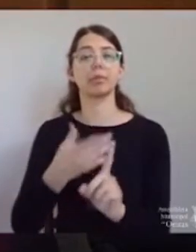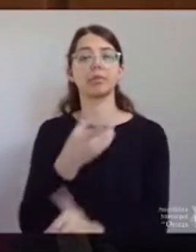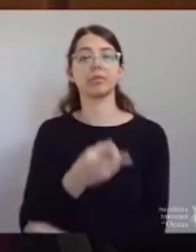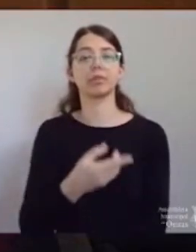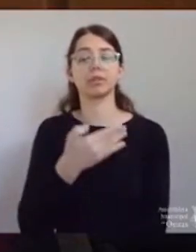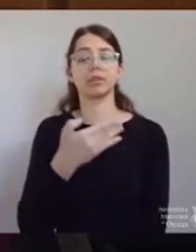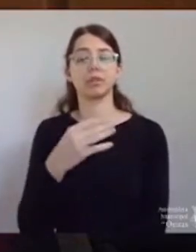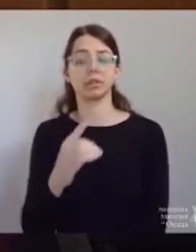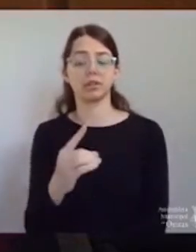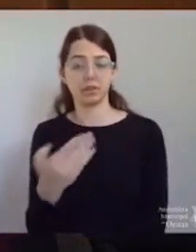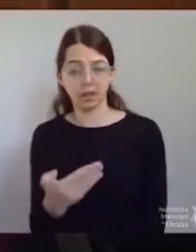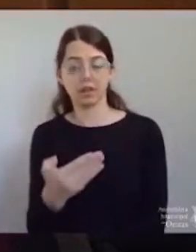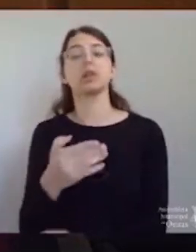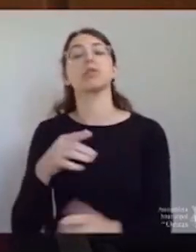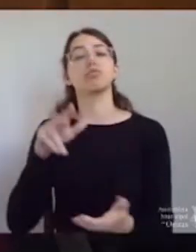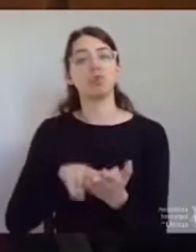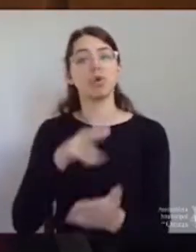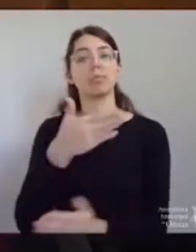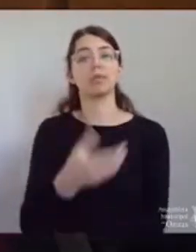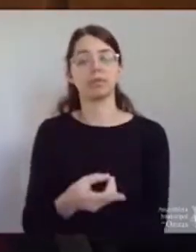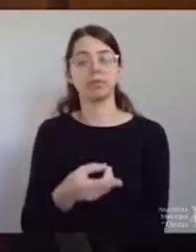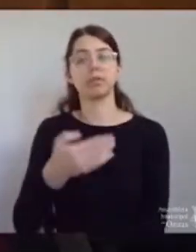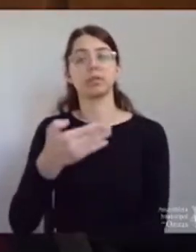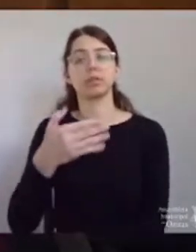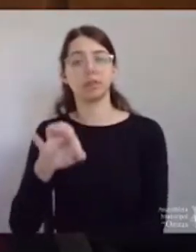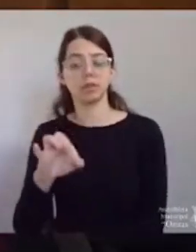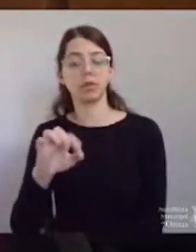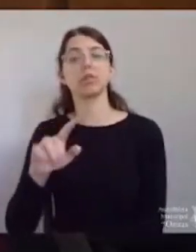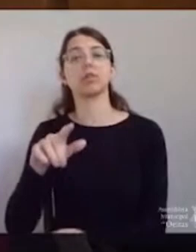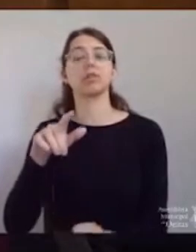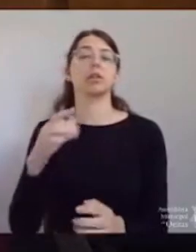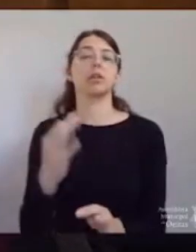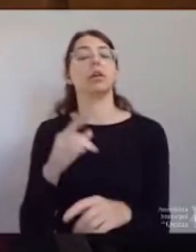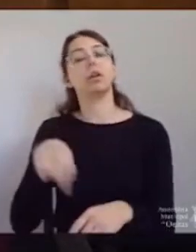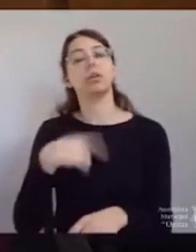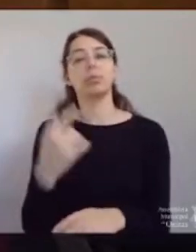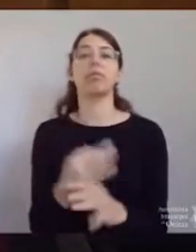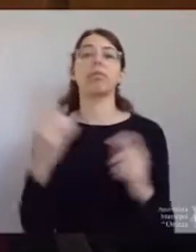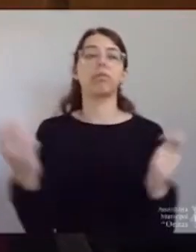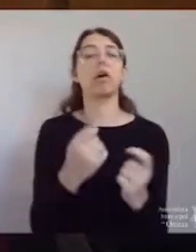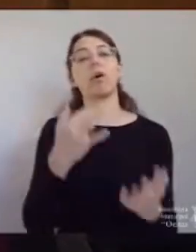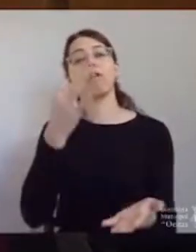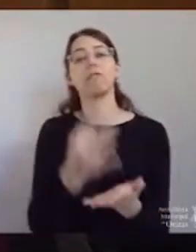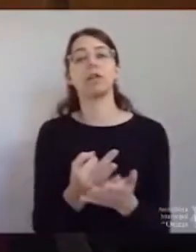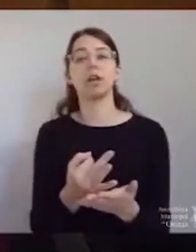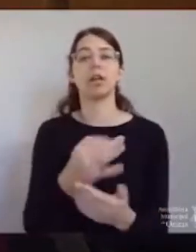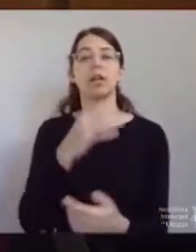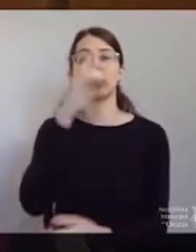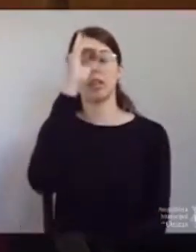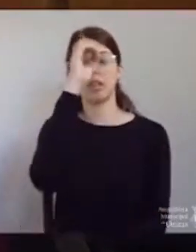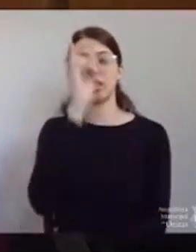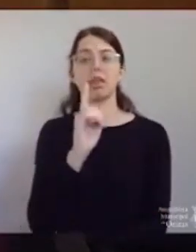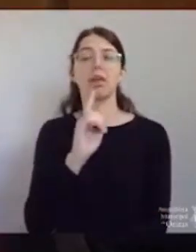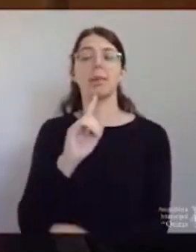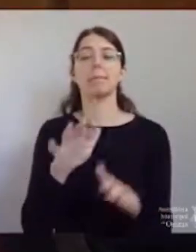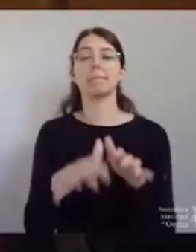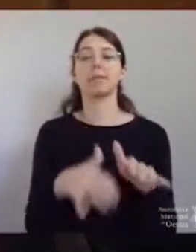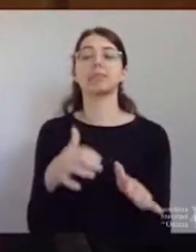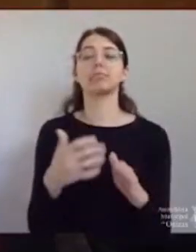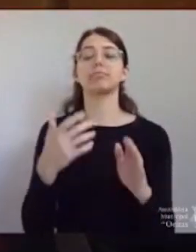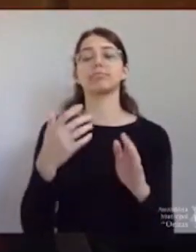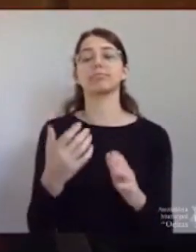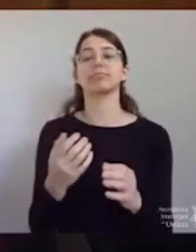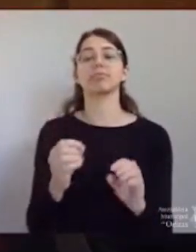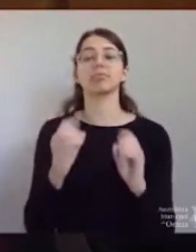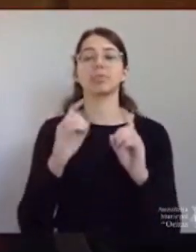em 78, e não vão depois comemorar ou fazer feriado o dia do Tenreiro, quando entrou no Parlamento em 82, com tiros para